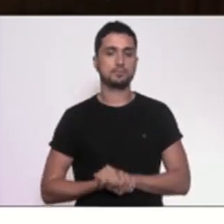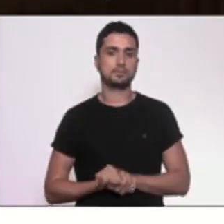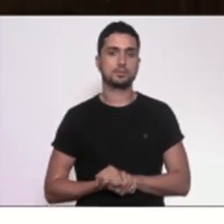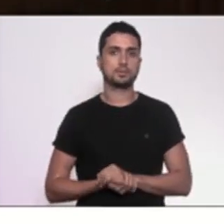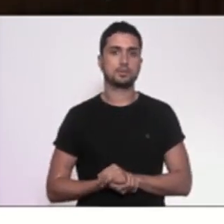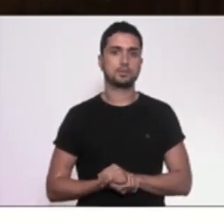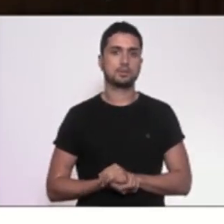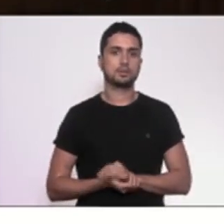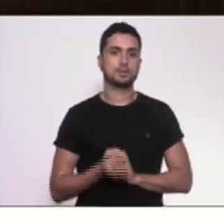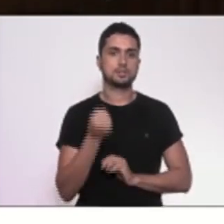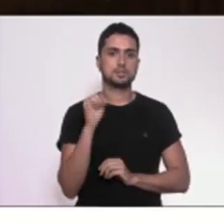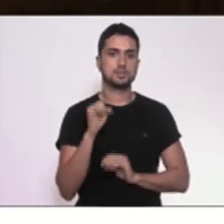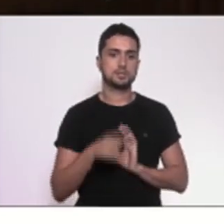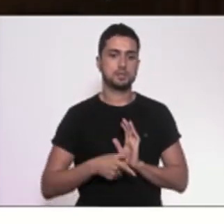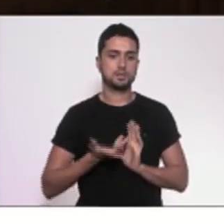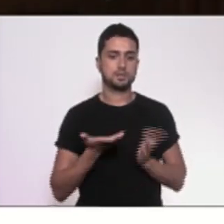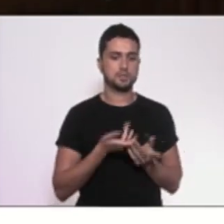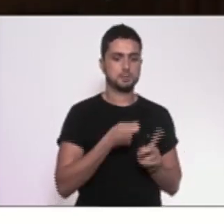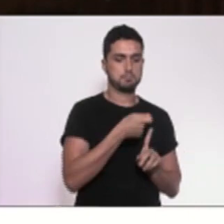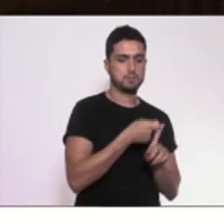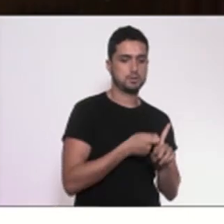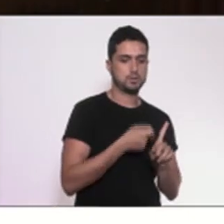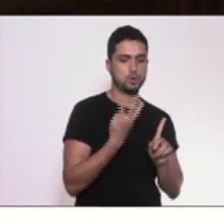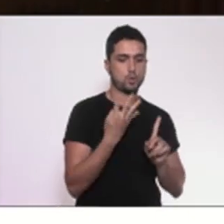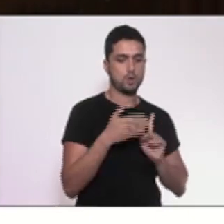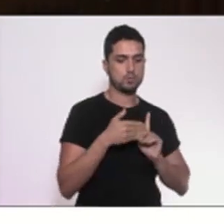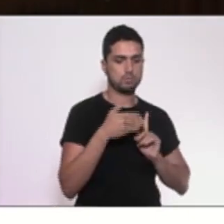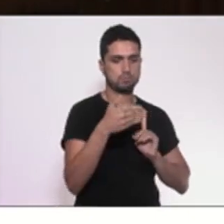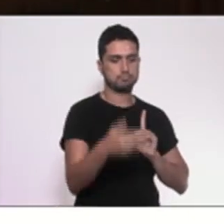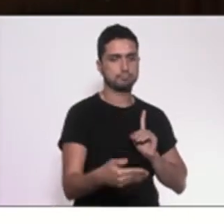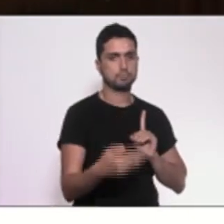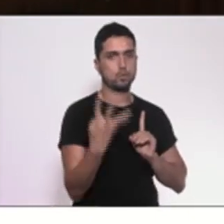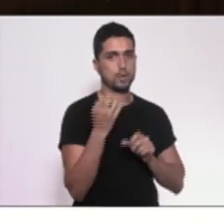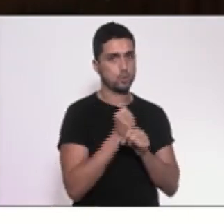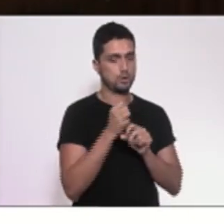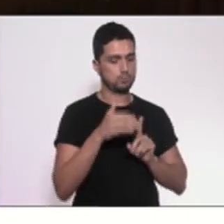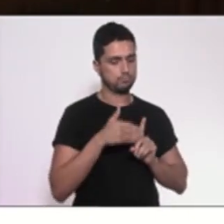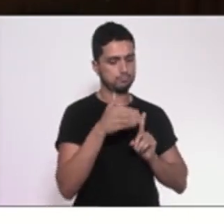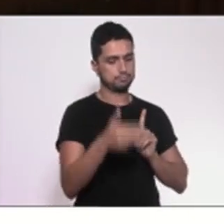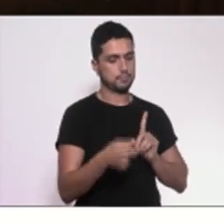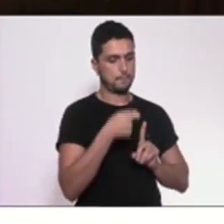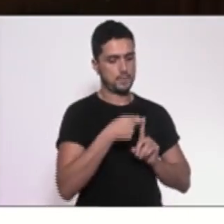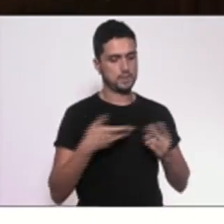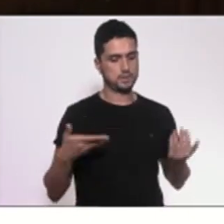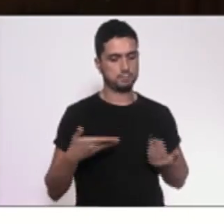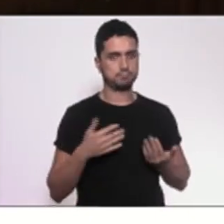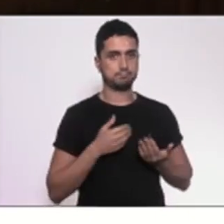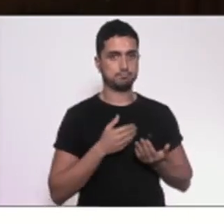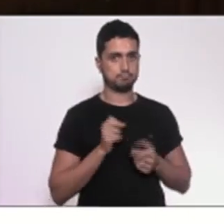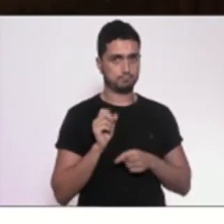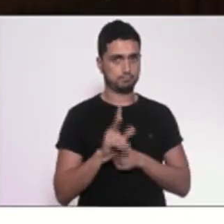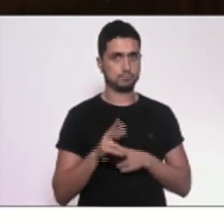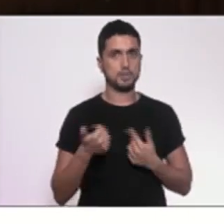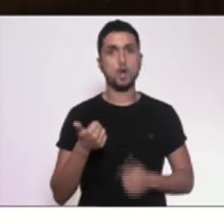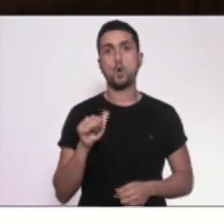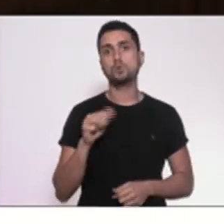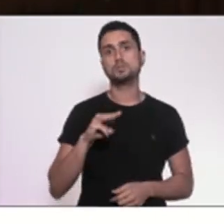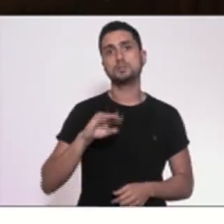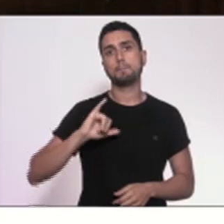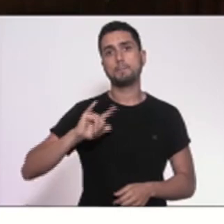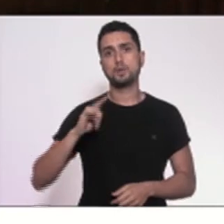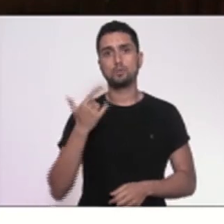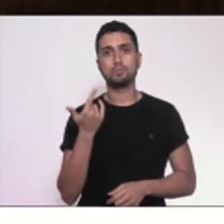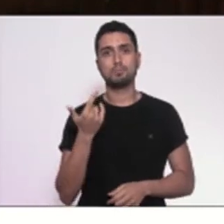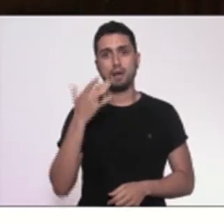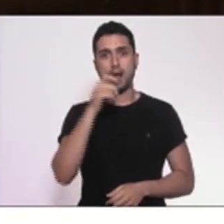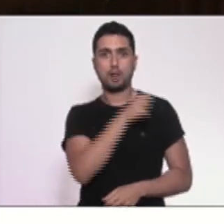tivessem sido concedidas neste mês. A CAPES possui ao todo 211 mil bolsistas, em atividade em